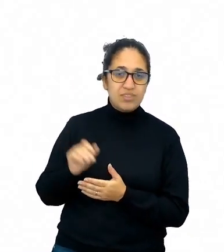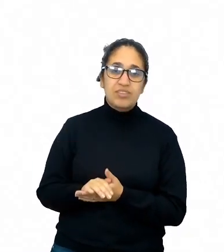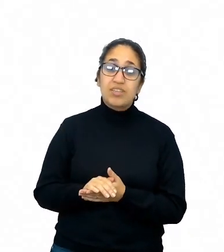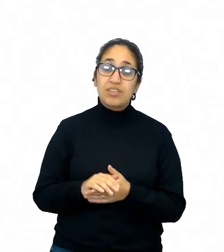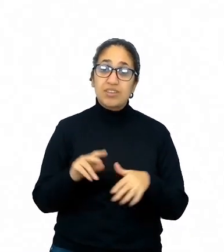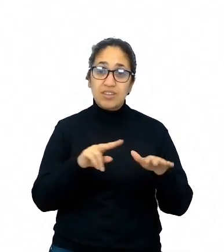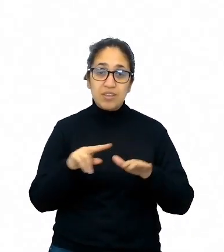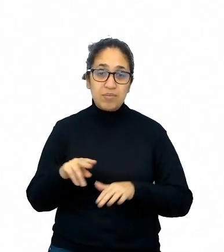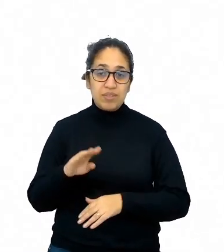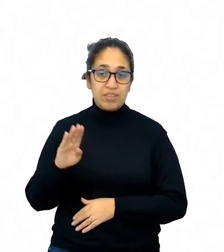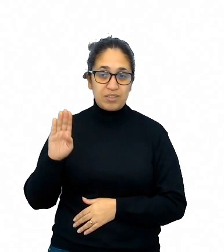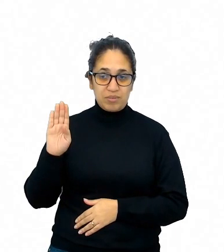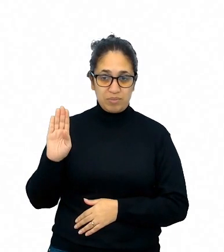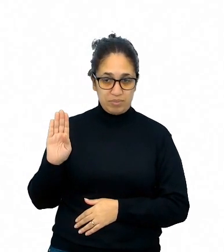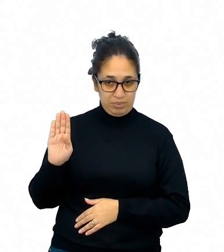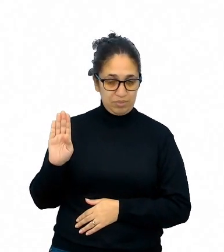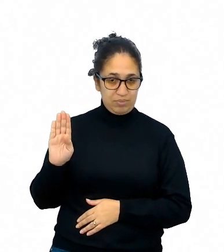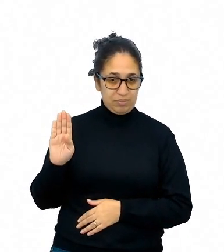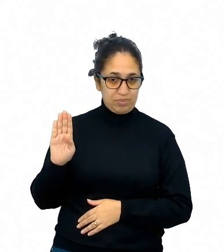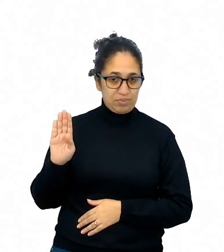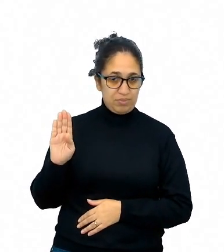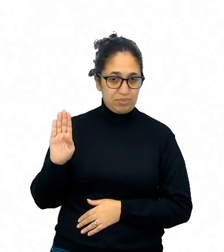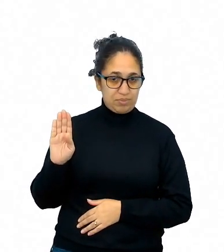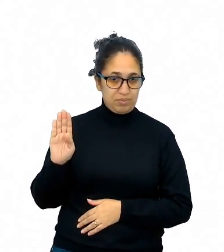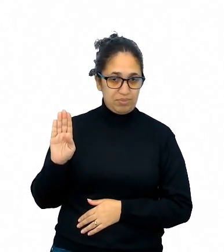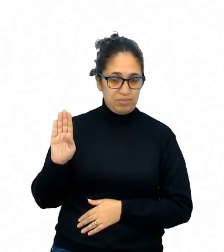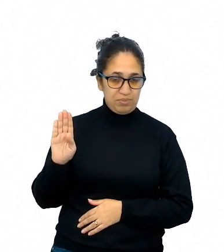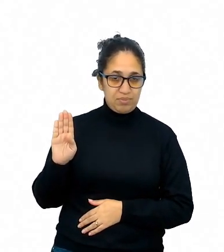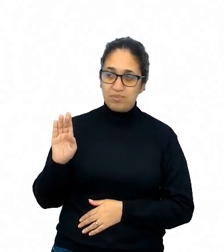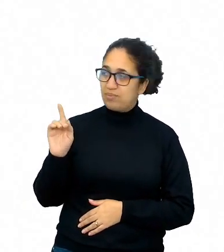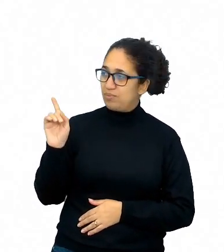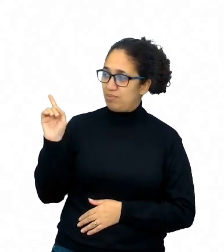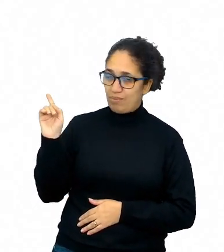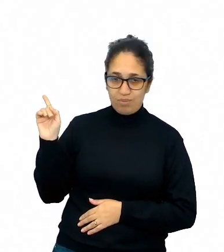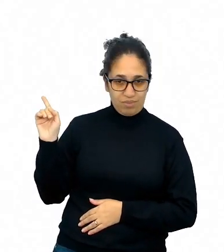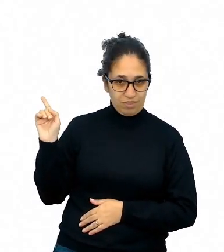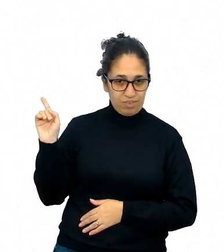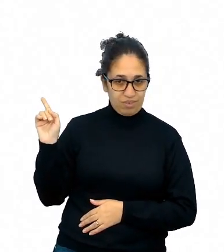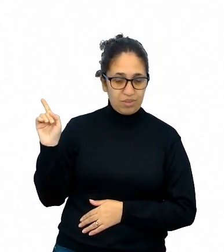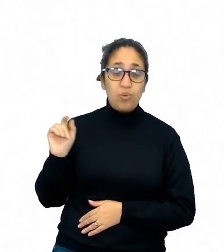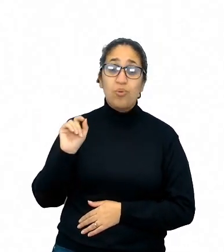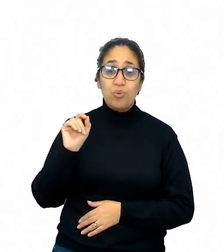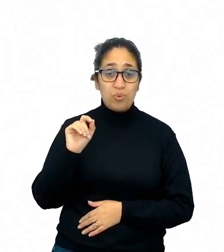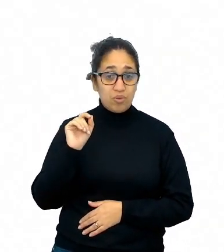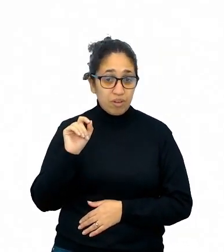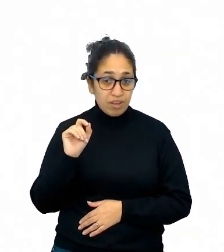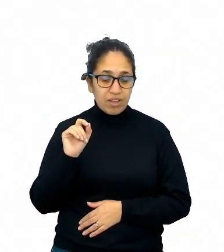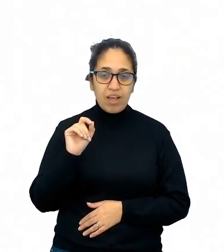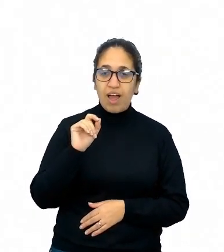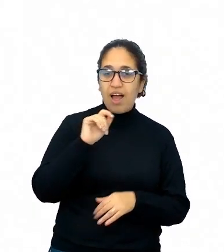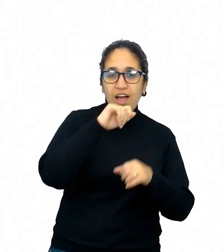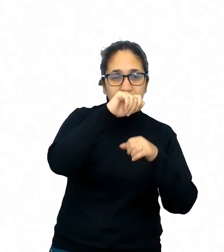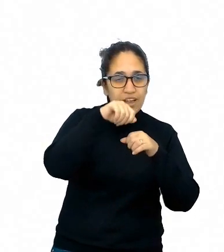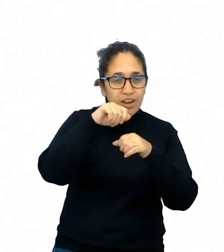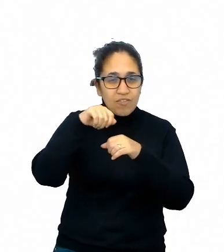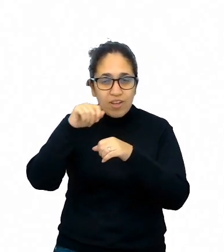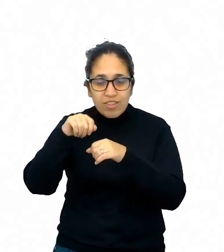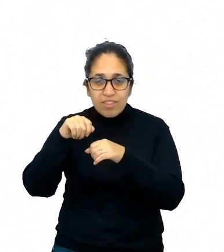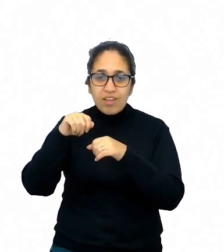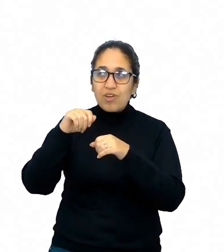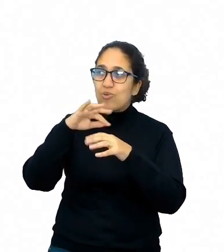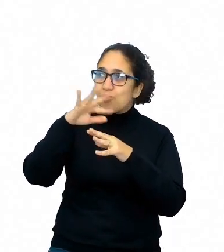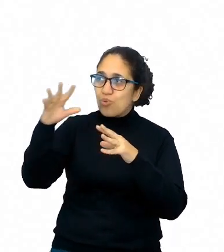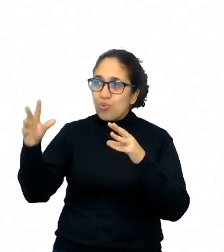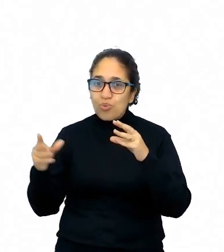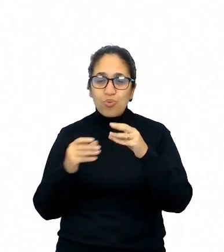B, né, que é a semana que a gente faz a transmissão, né, do ano, e eu sou a